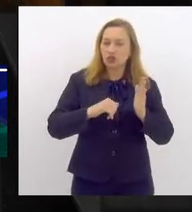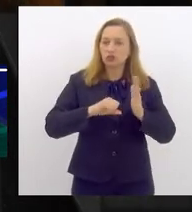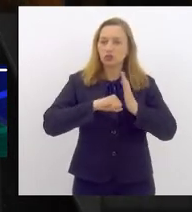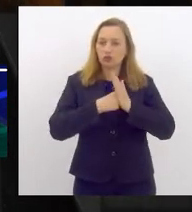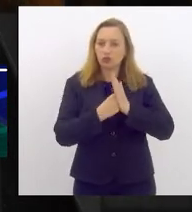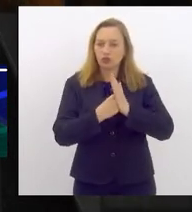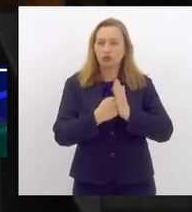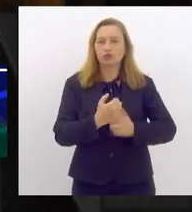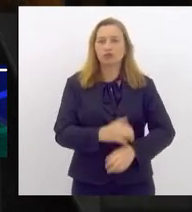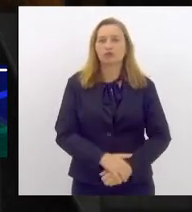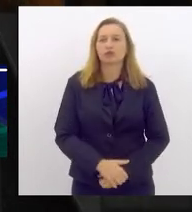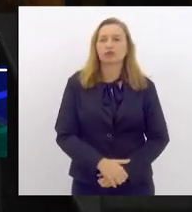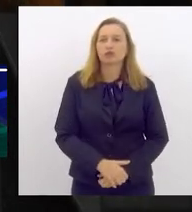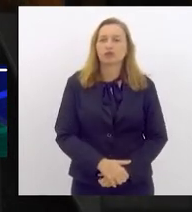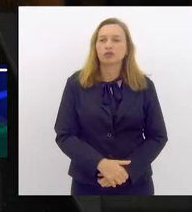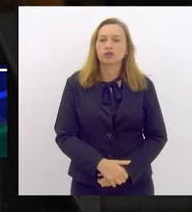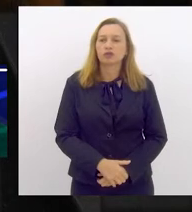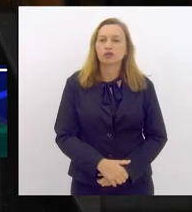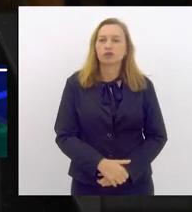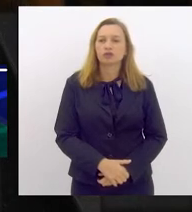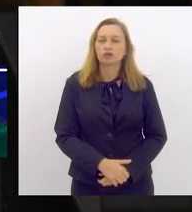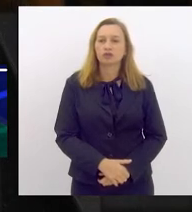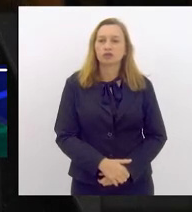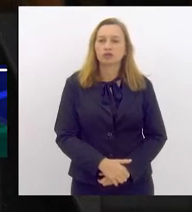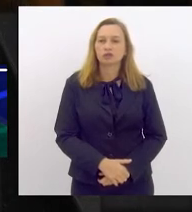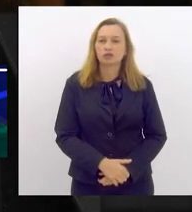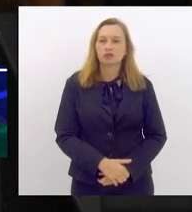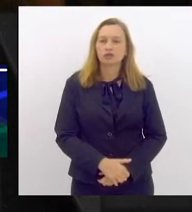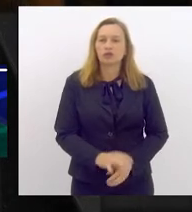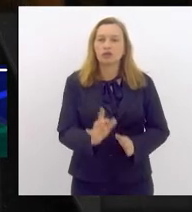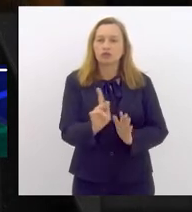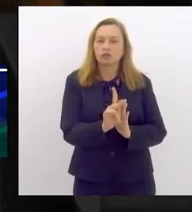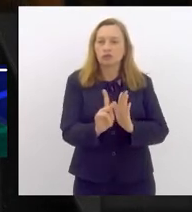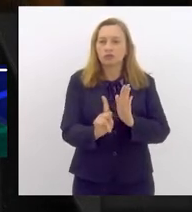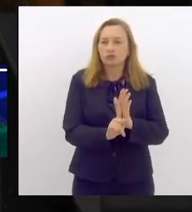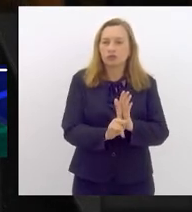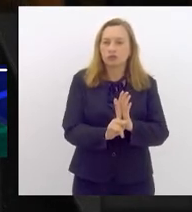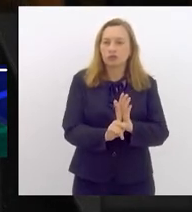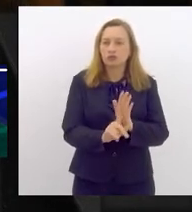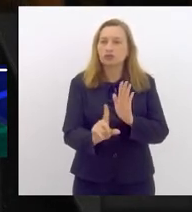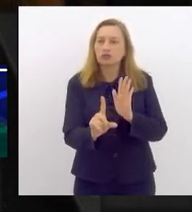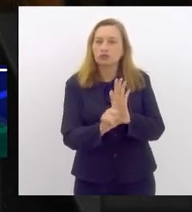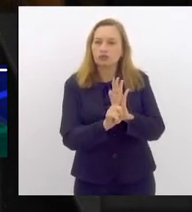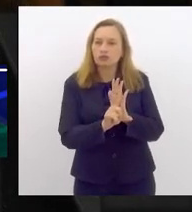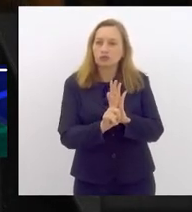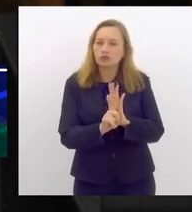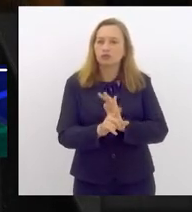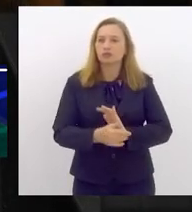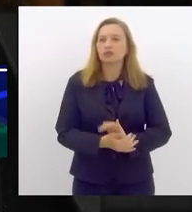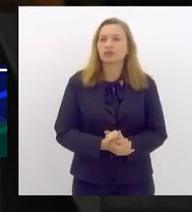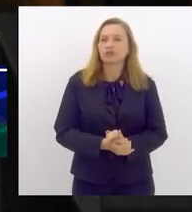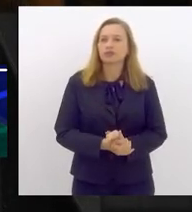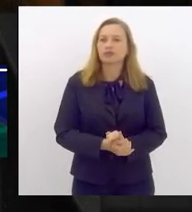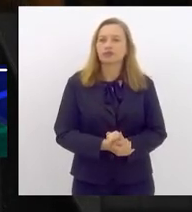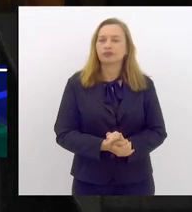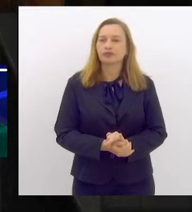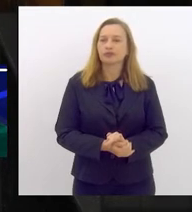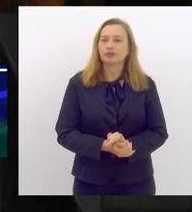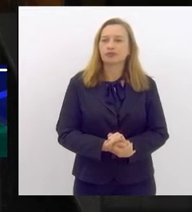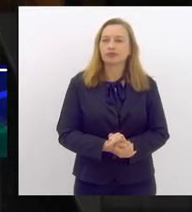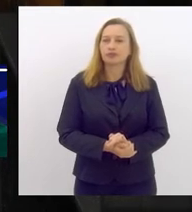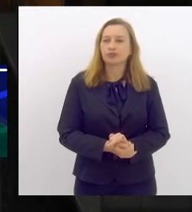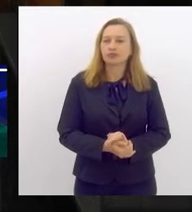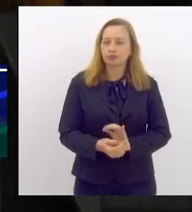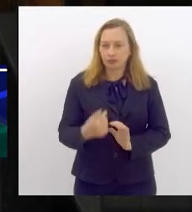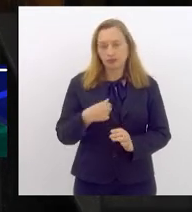veto de um projeto de lei é que eu fui